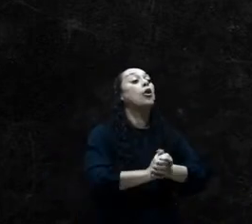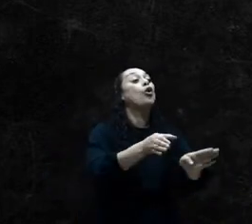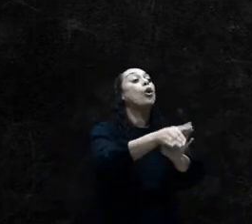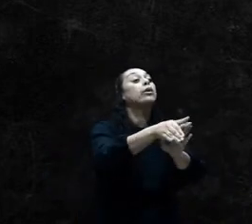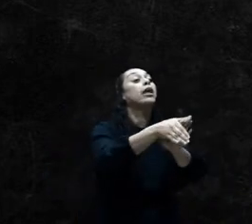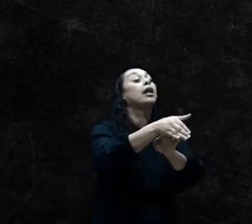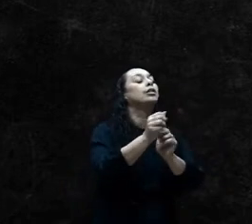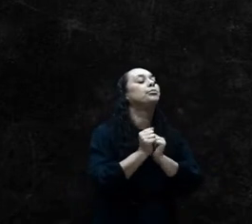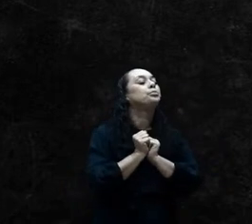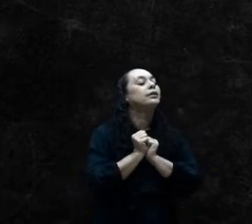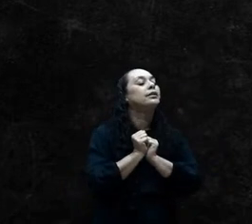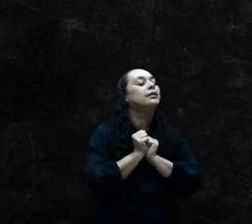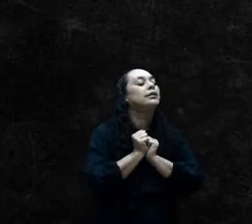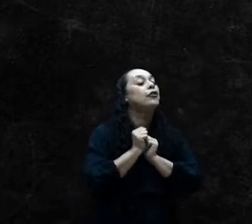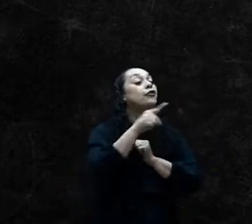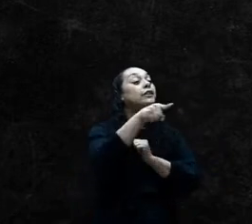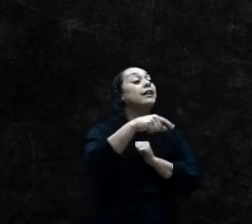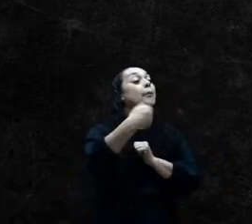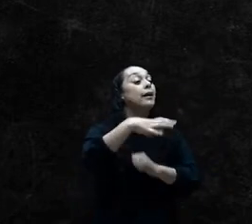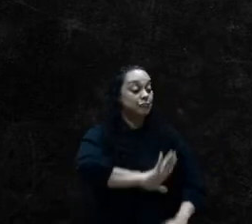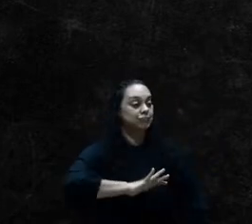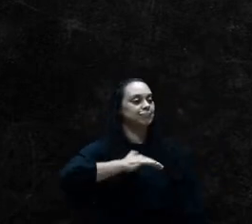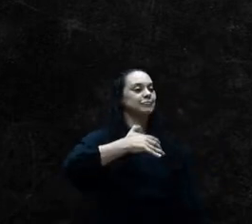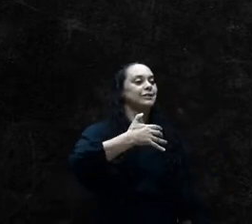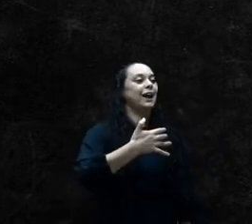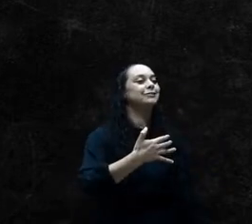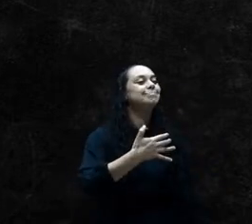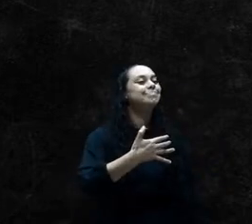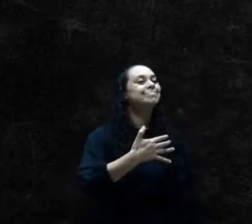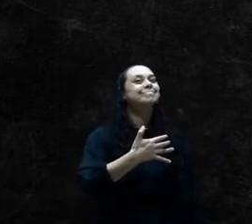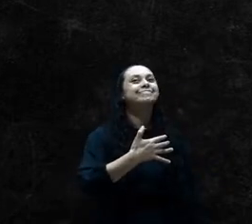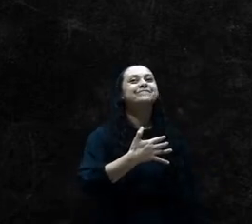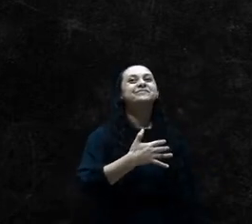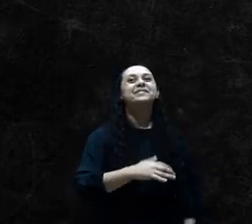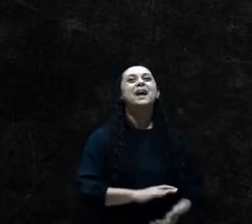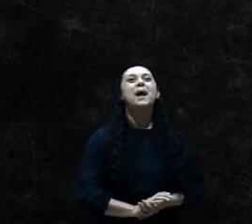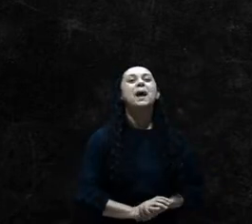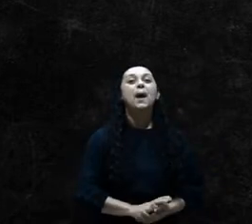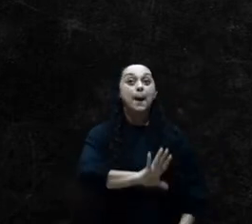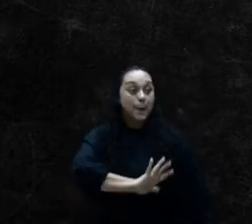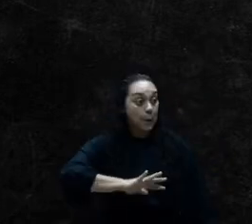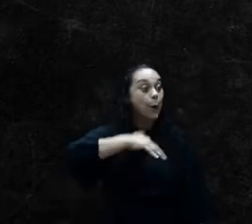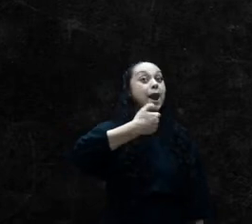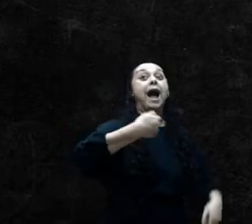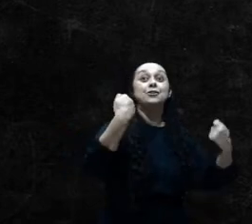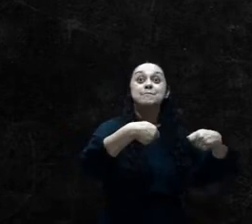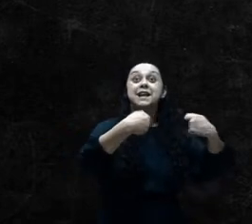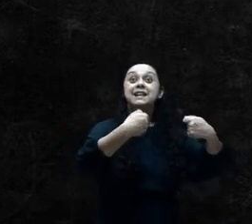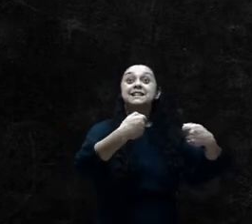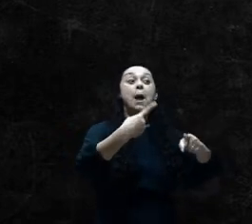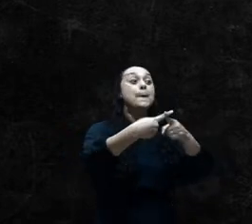vocês que tenham coragem porque nenhuma vida se